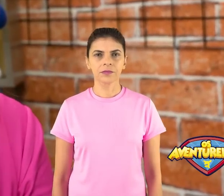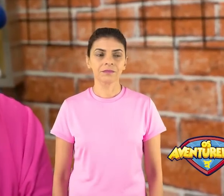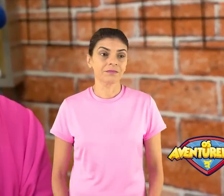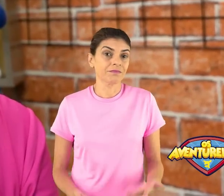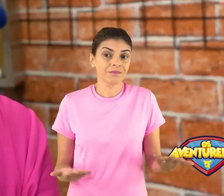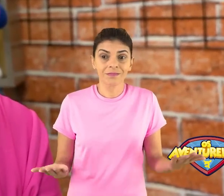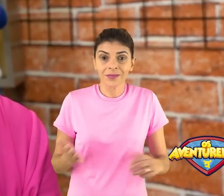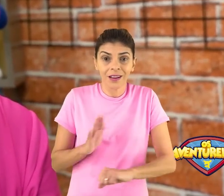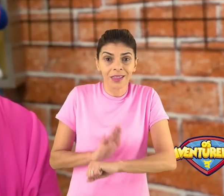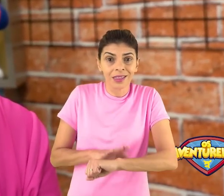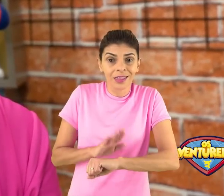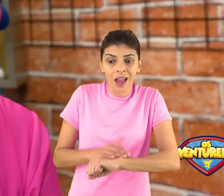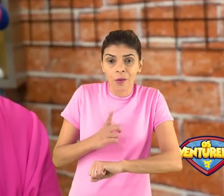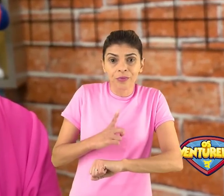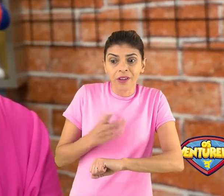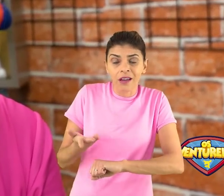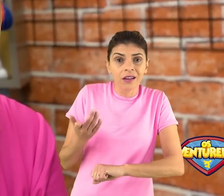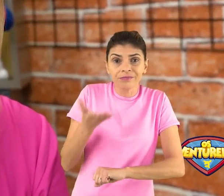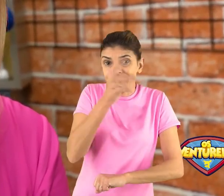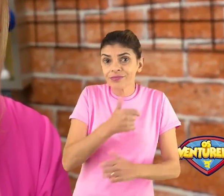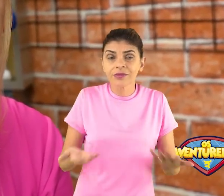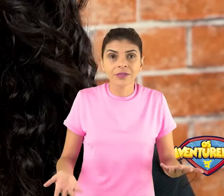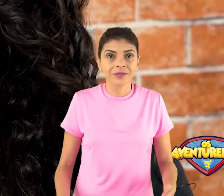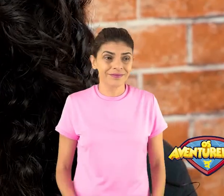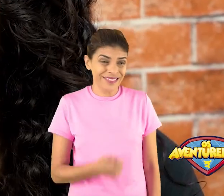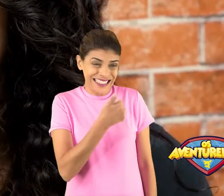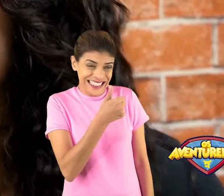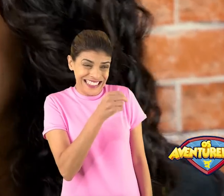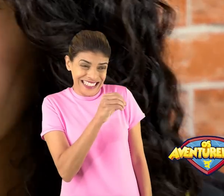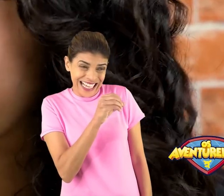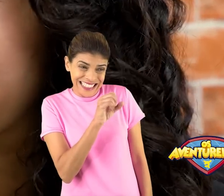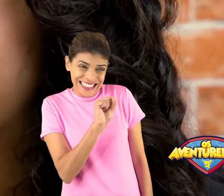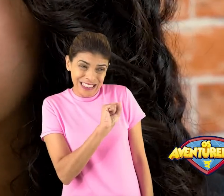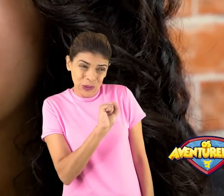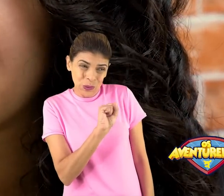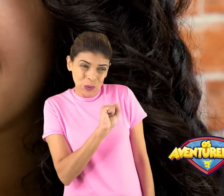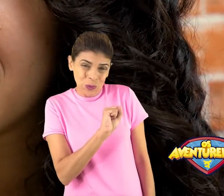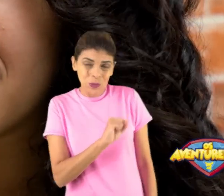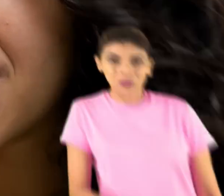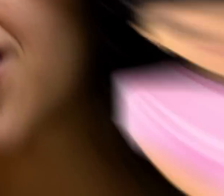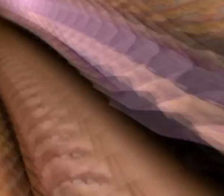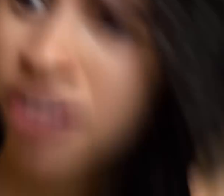Quanto tempo nós temos, Aventureira Amarela? Dez segundos!